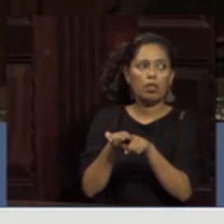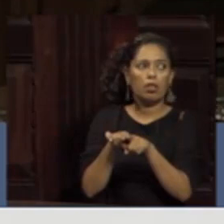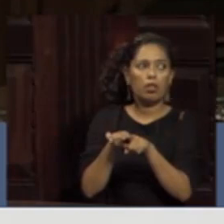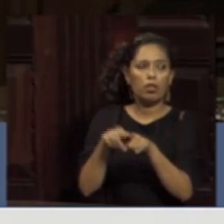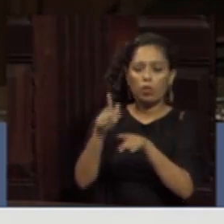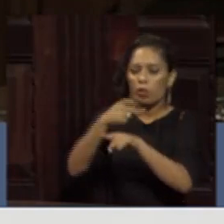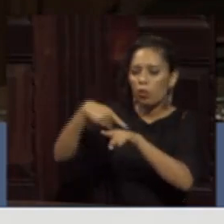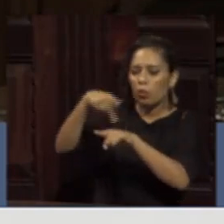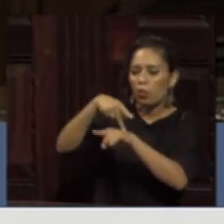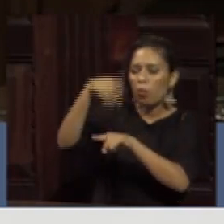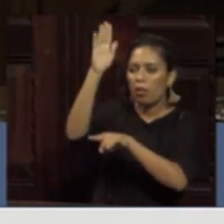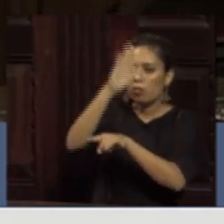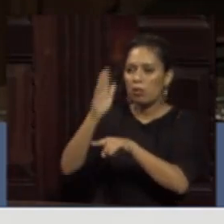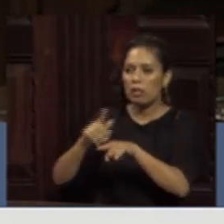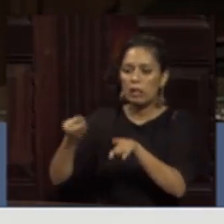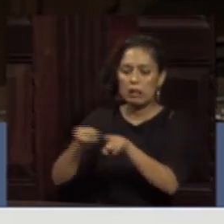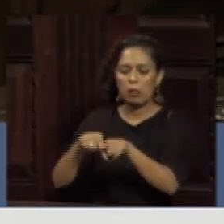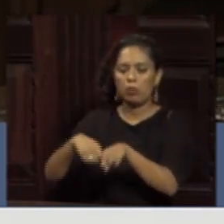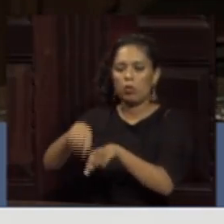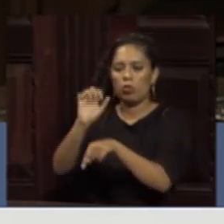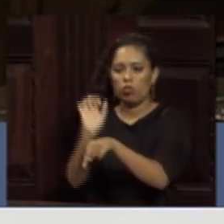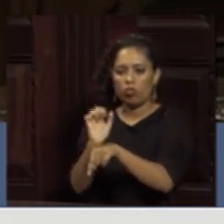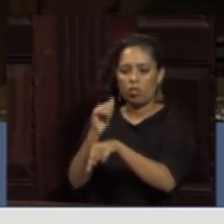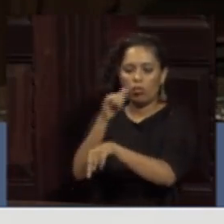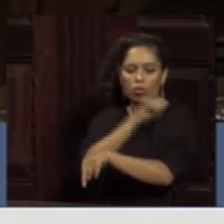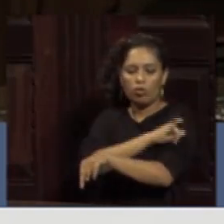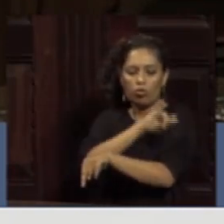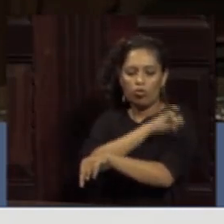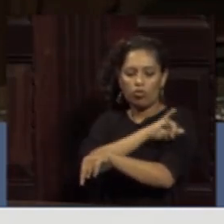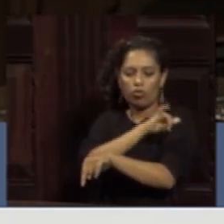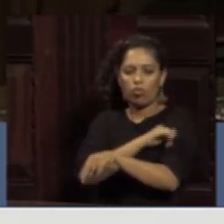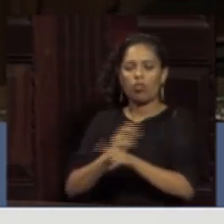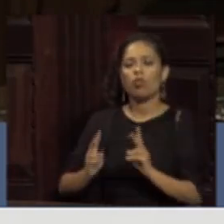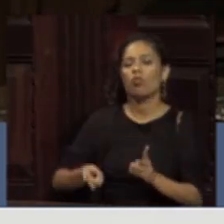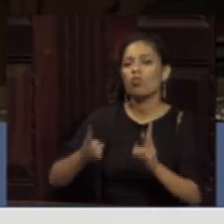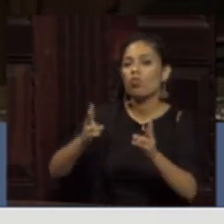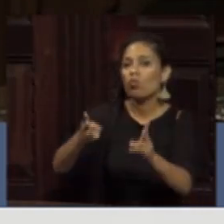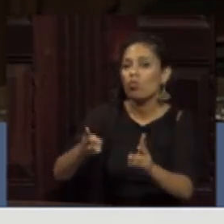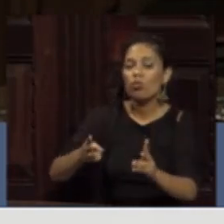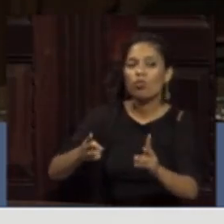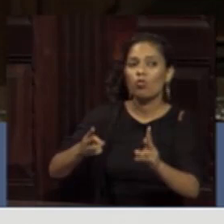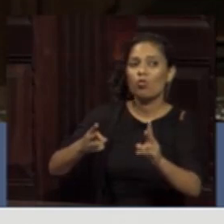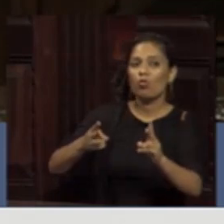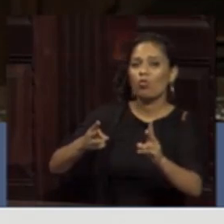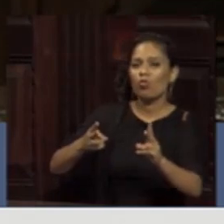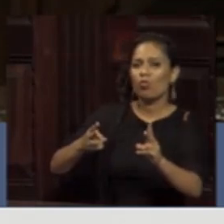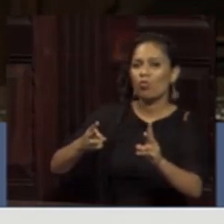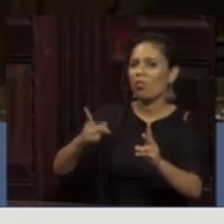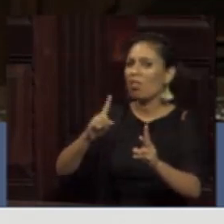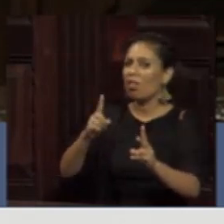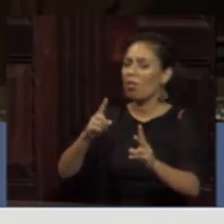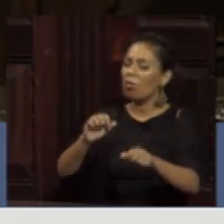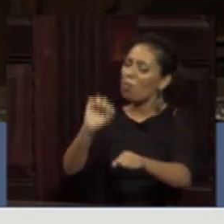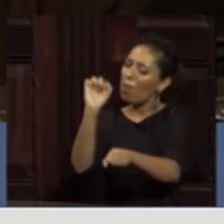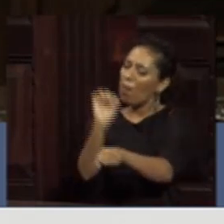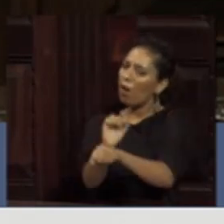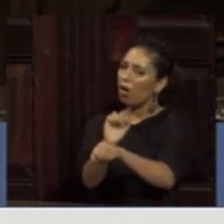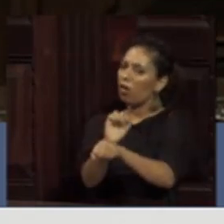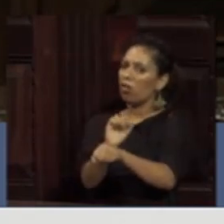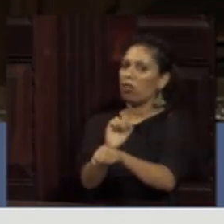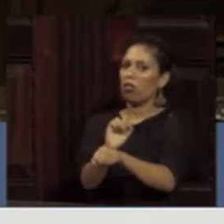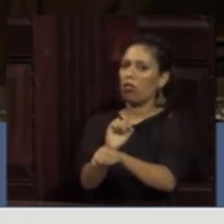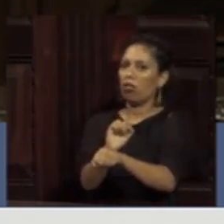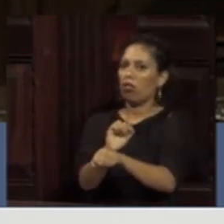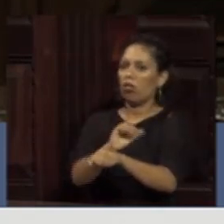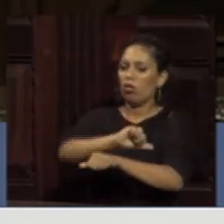país e o estado do Rio de Janeiro saiam desse buraco que nós